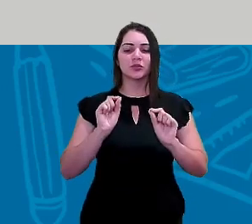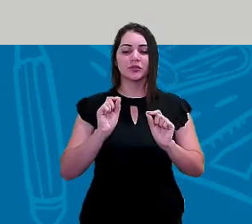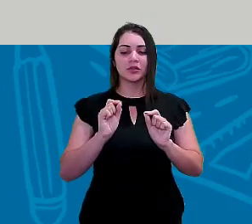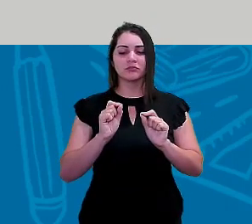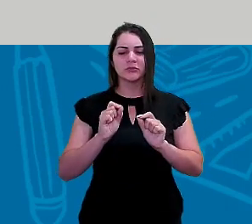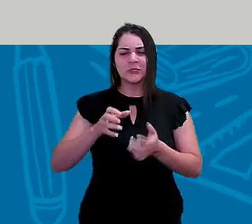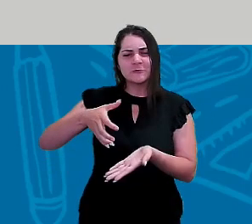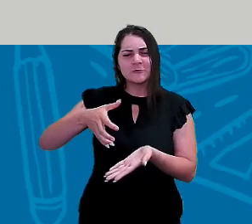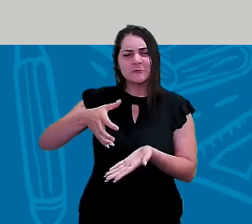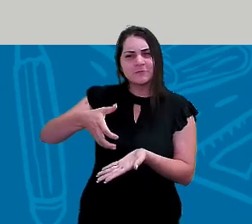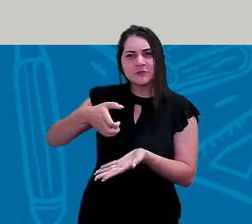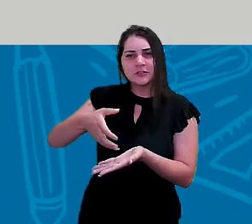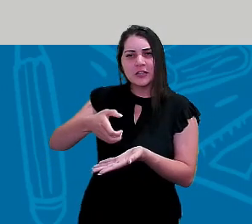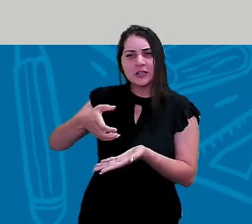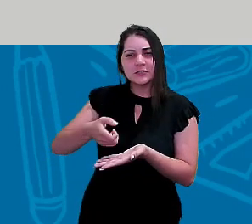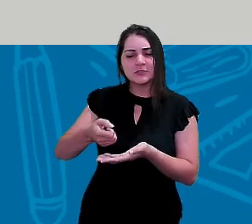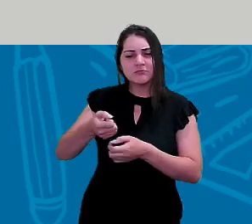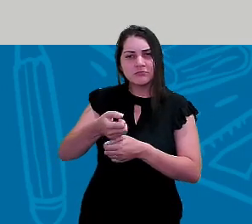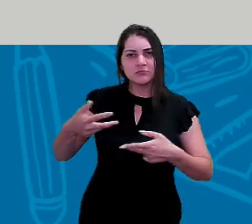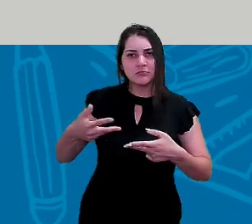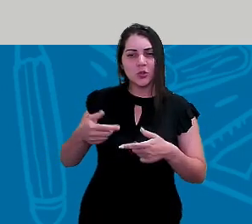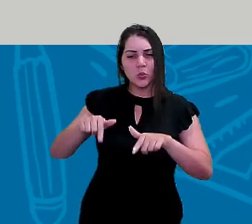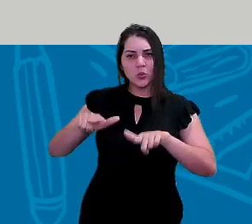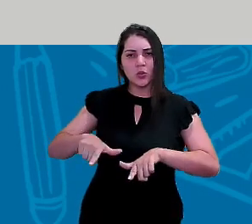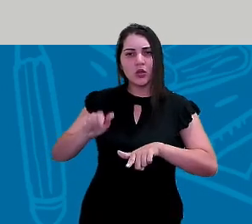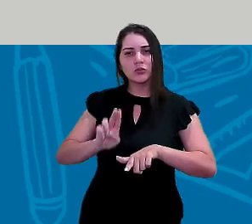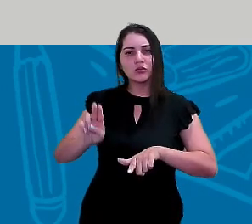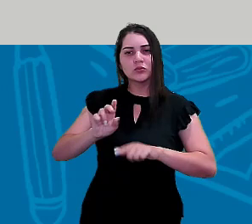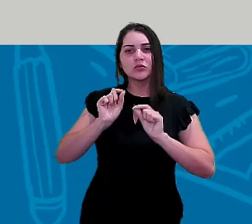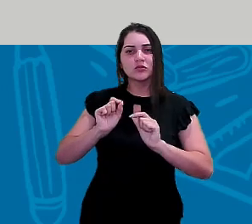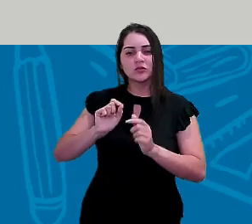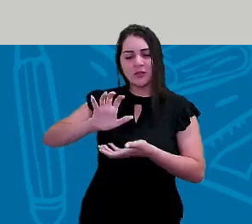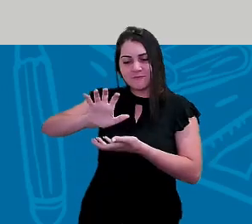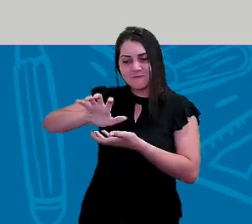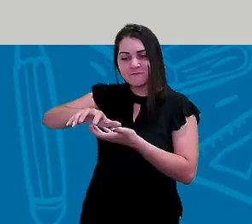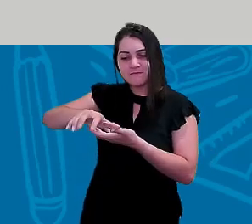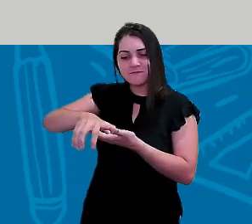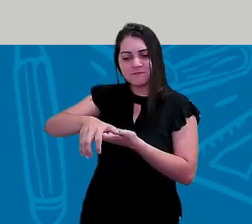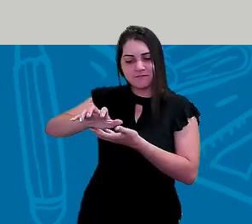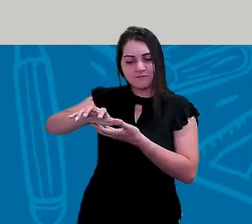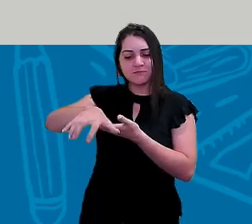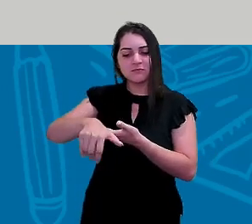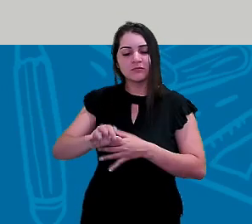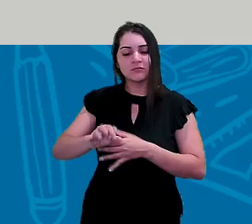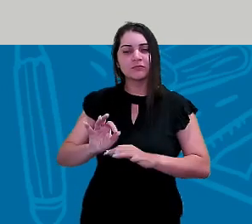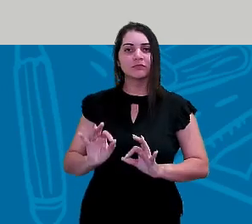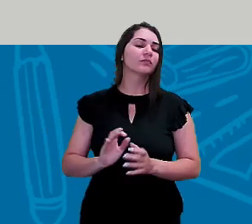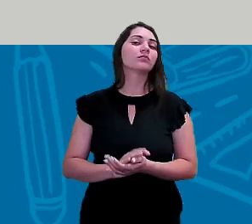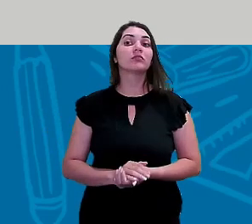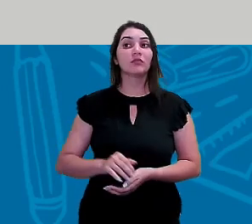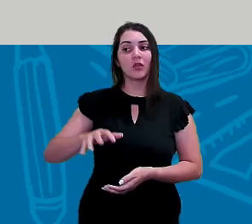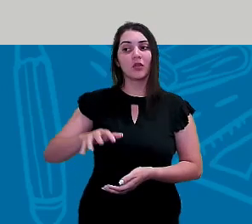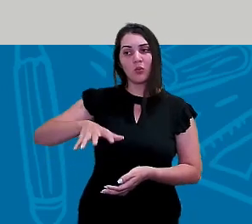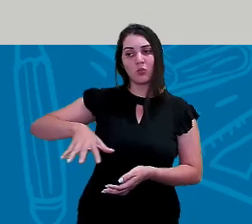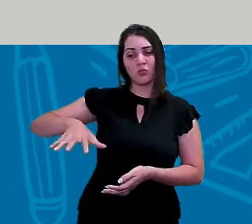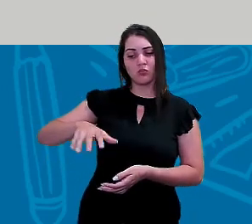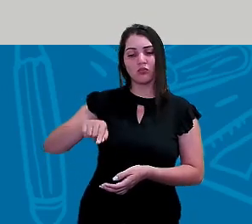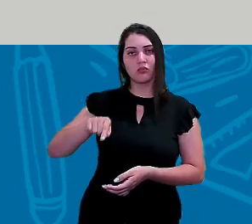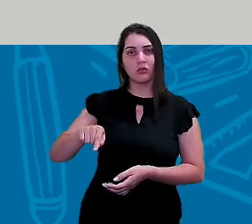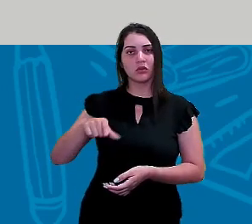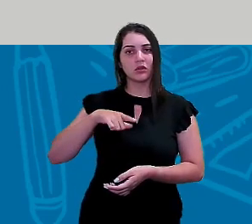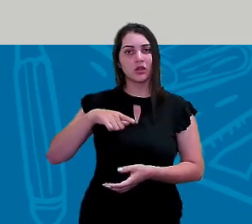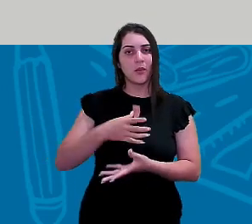Uma extração de algum minério, algum local, né? Onde utiliza-se aí escavadeiras e tudo mais. Uma área de que